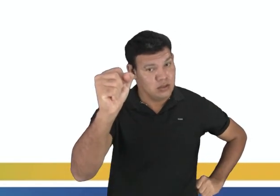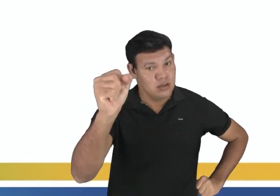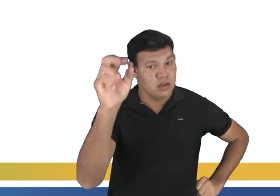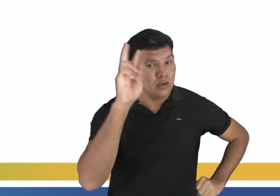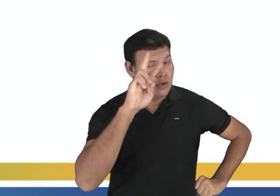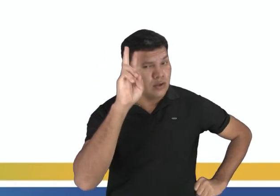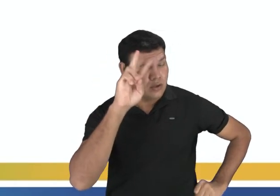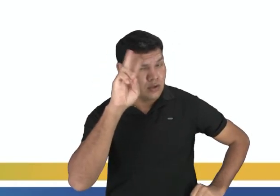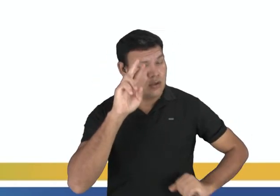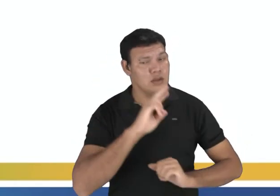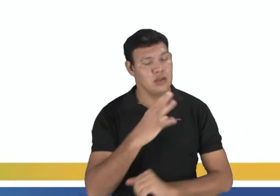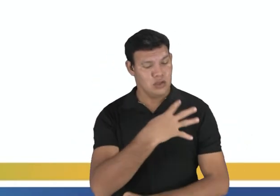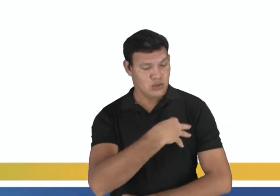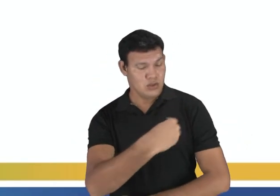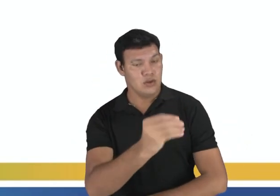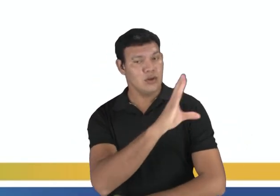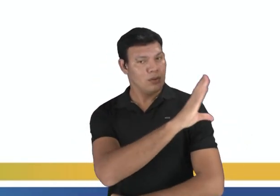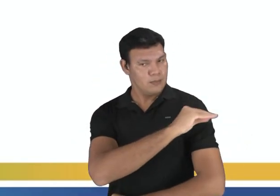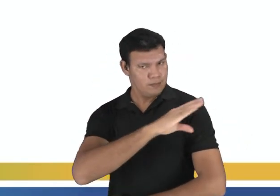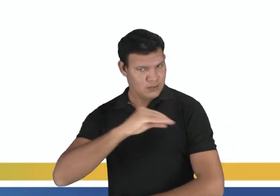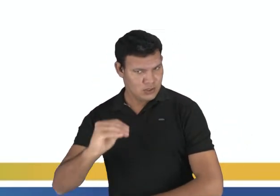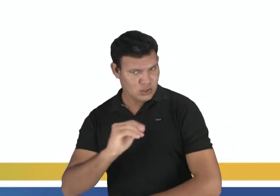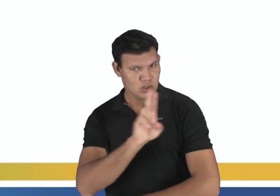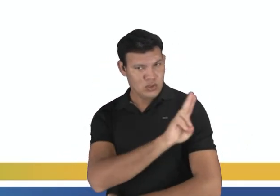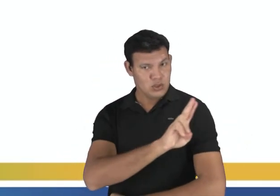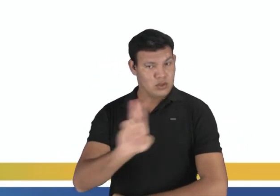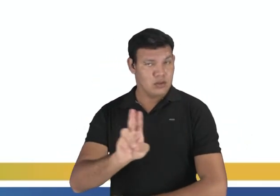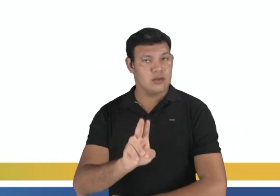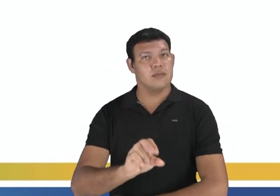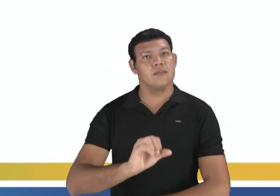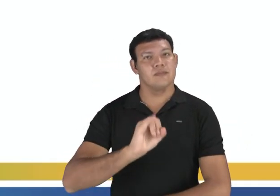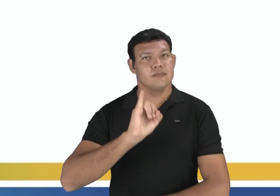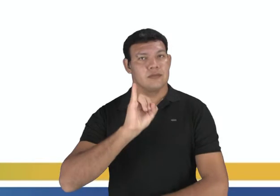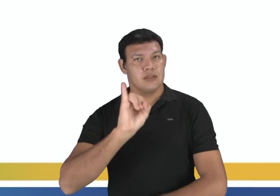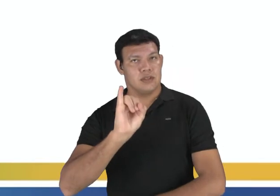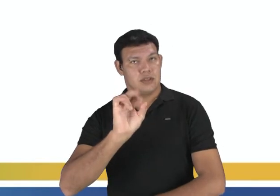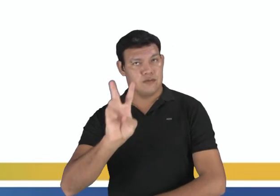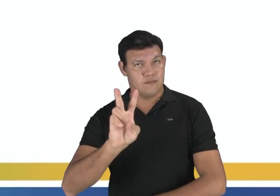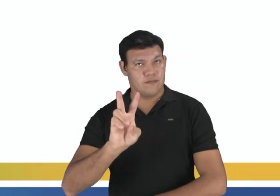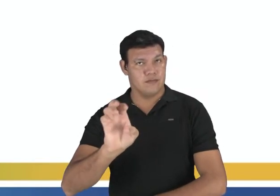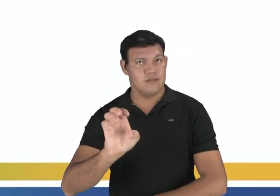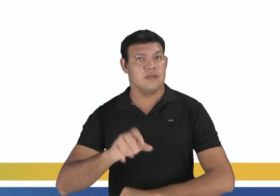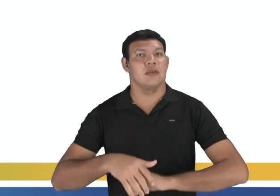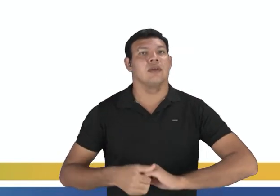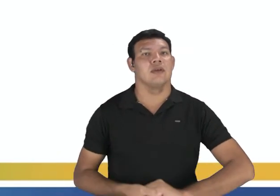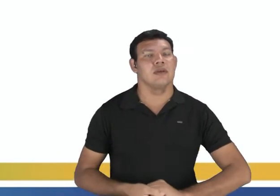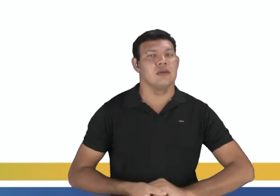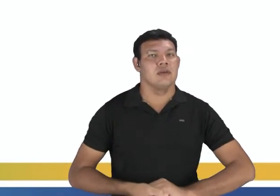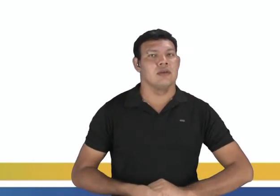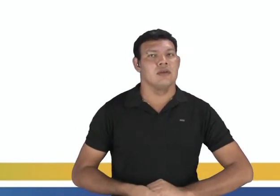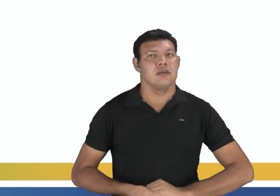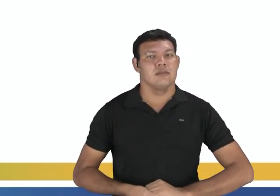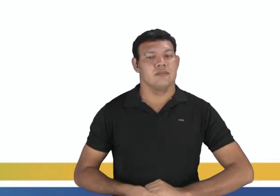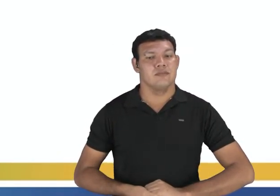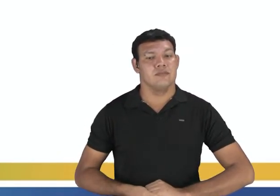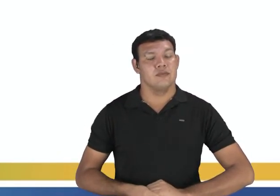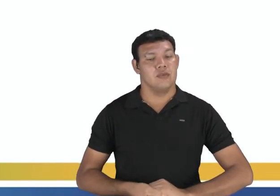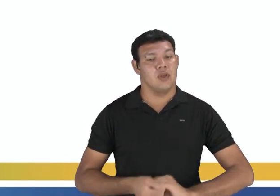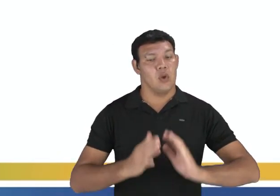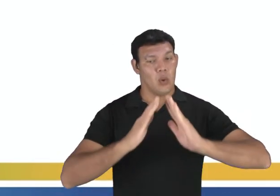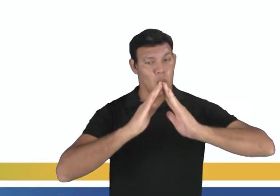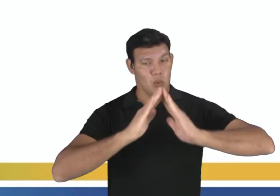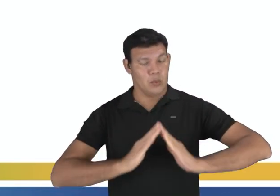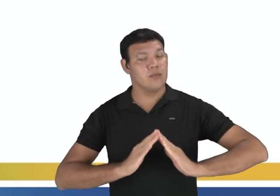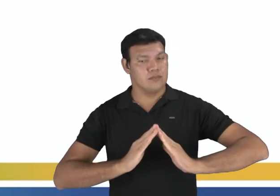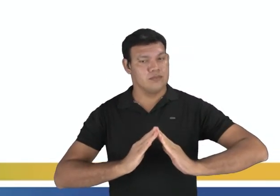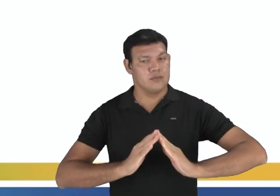é a filha adolescente chamada Ip. She lives with her crazy grandma. Ela mora com a sua